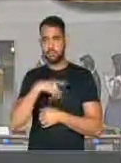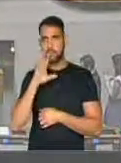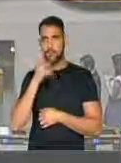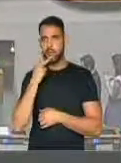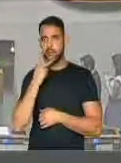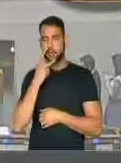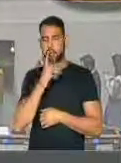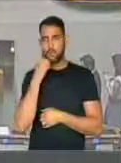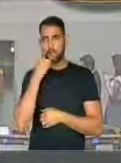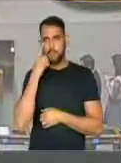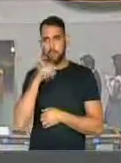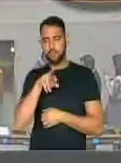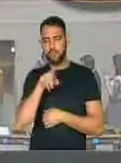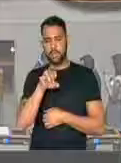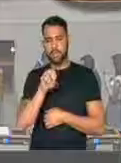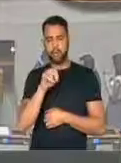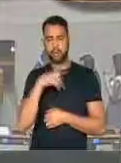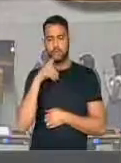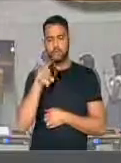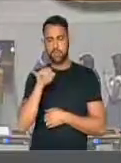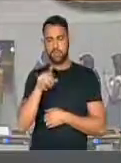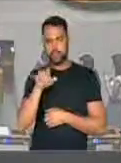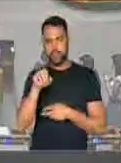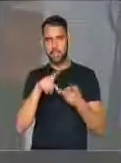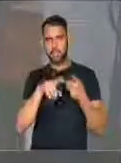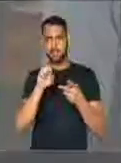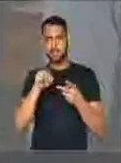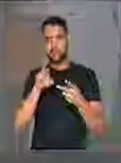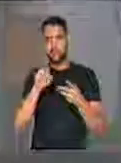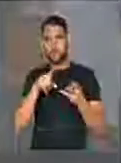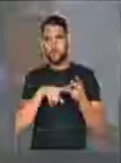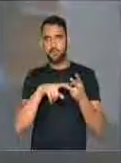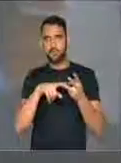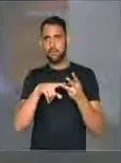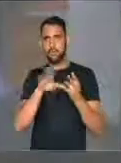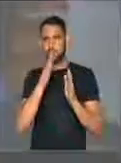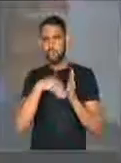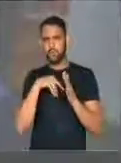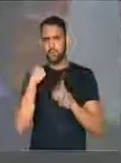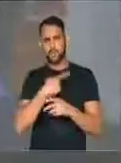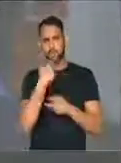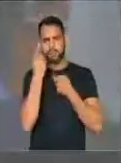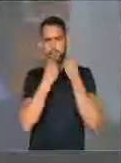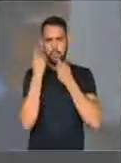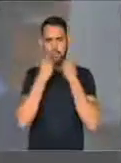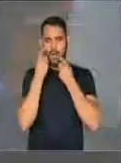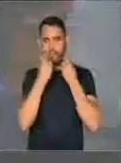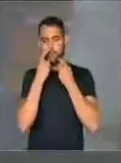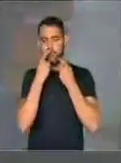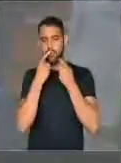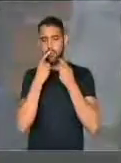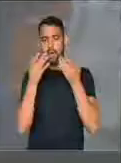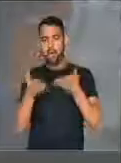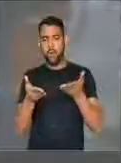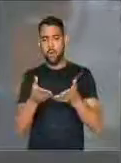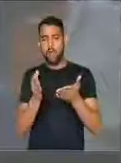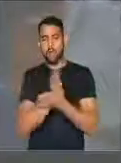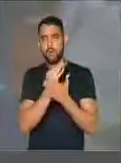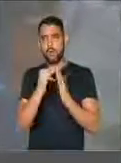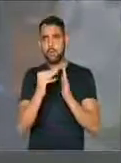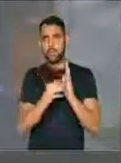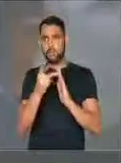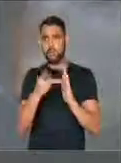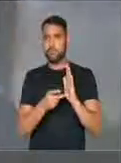já ditas pelo deputado Miro Teixeira, Zé Guimarães, Severino Ninho, todos nós preocupados, e não é de hoje, com esta questão das